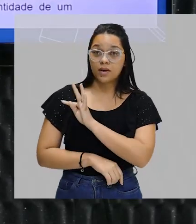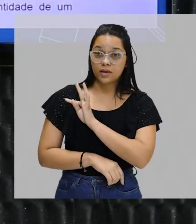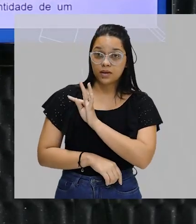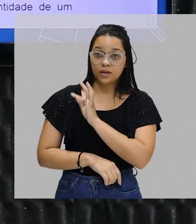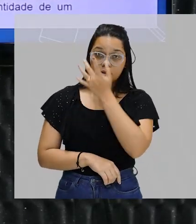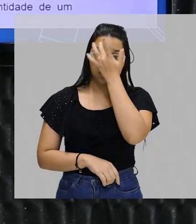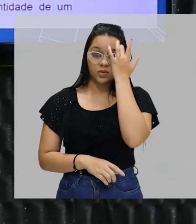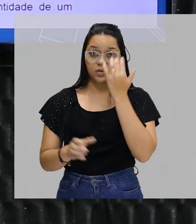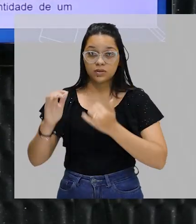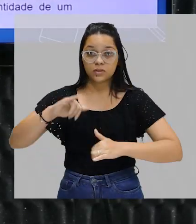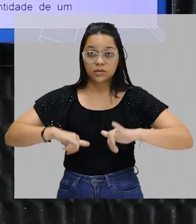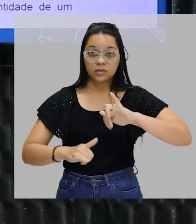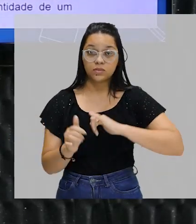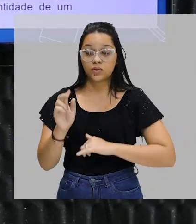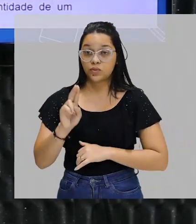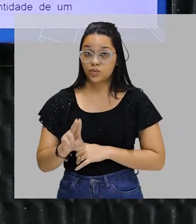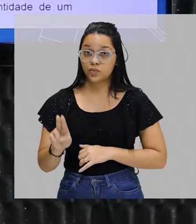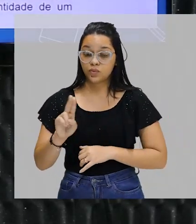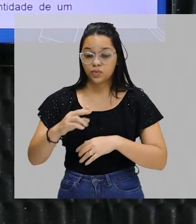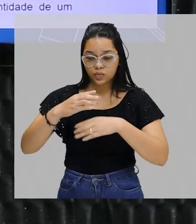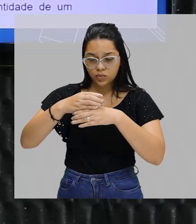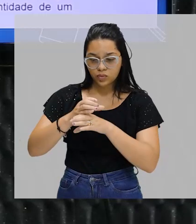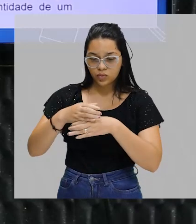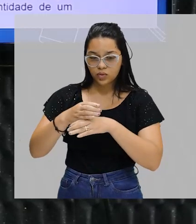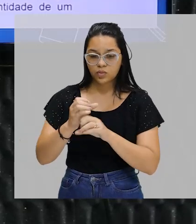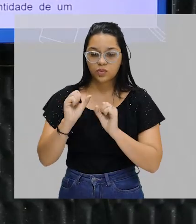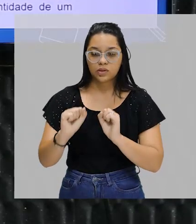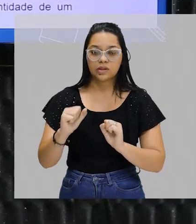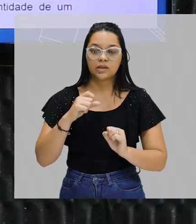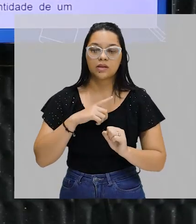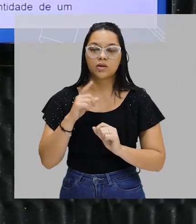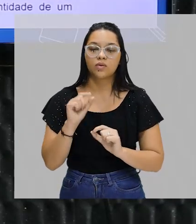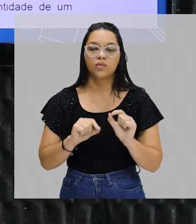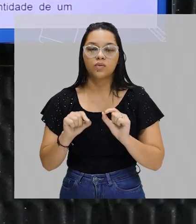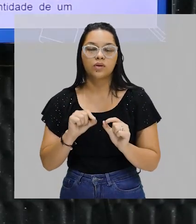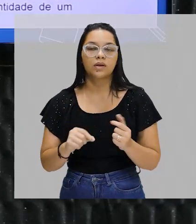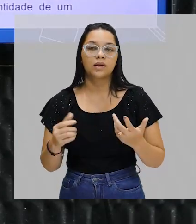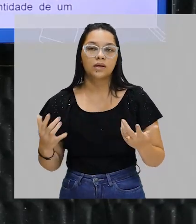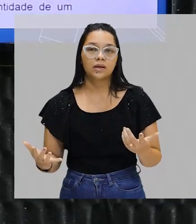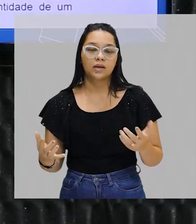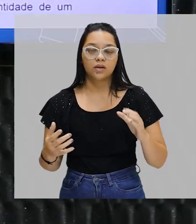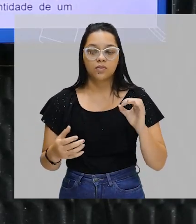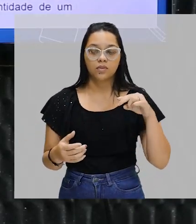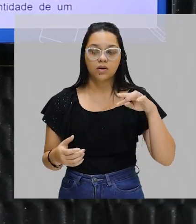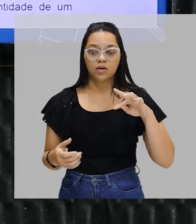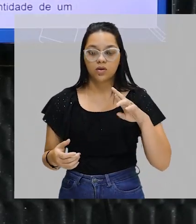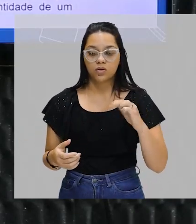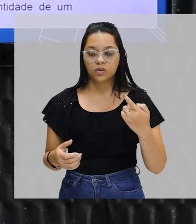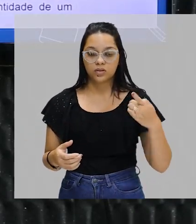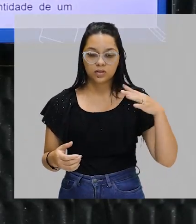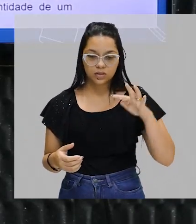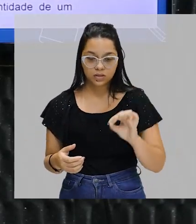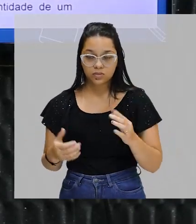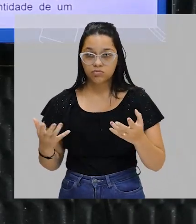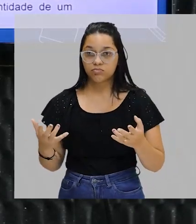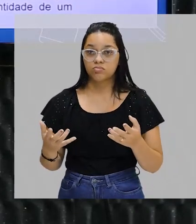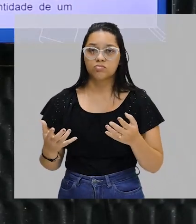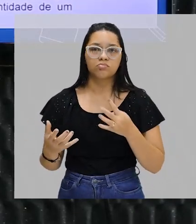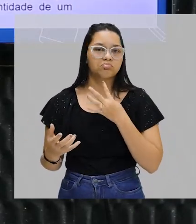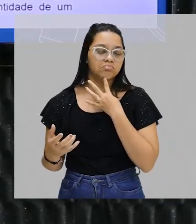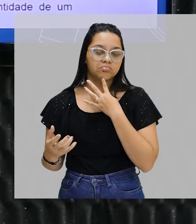químicos utilizam em laboratório para fazer a determinação de uma concentração